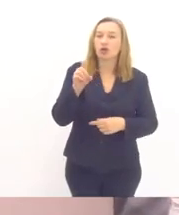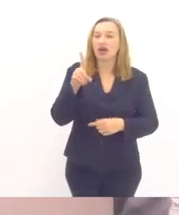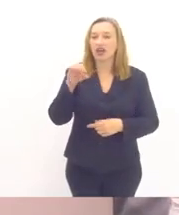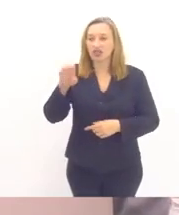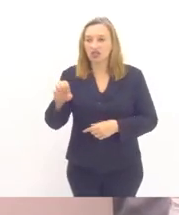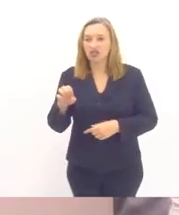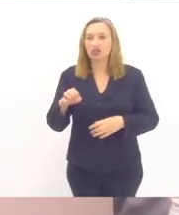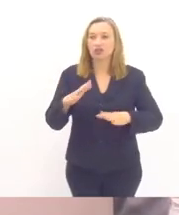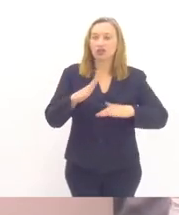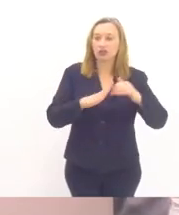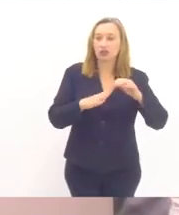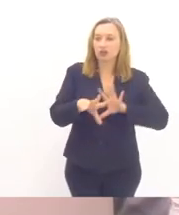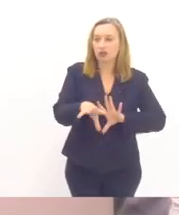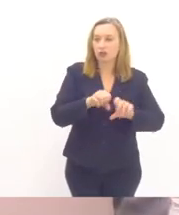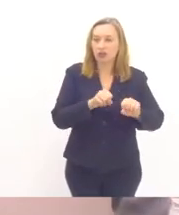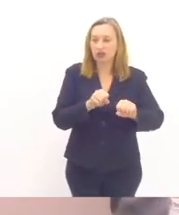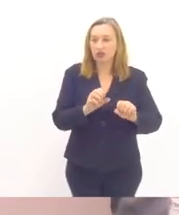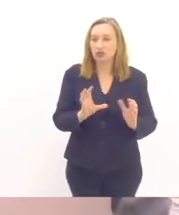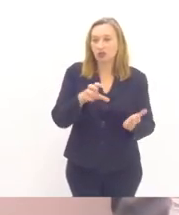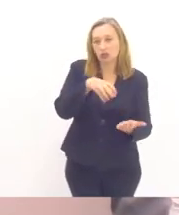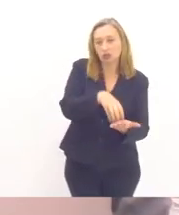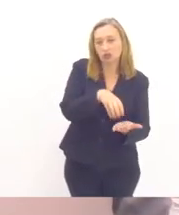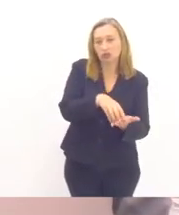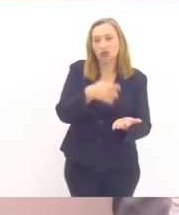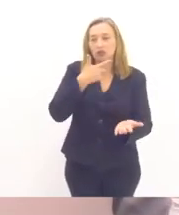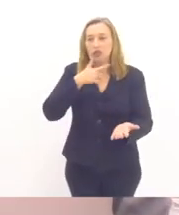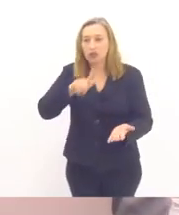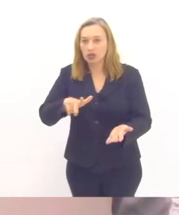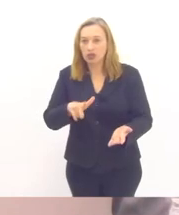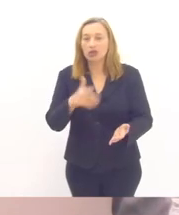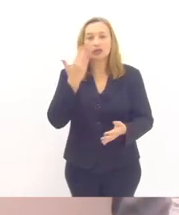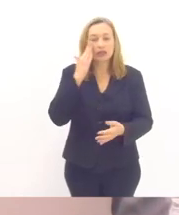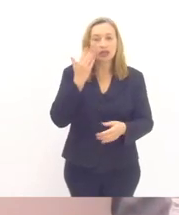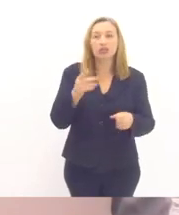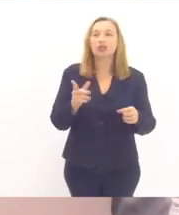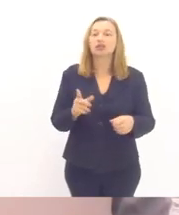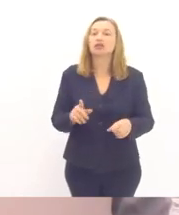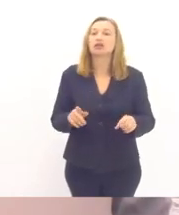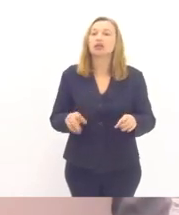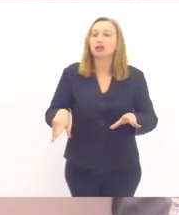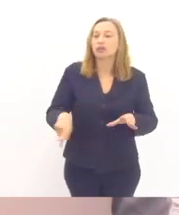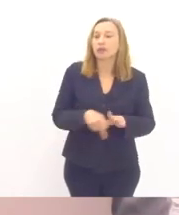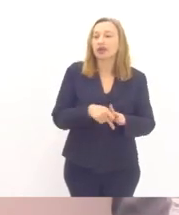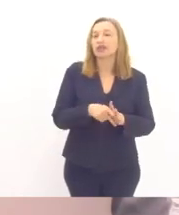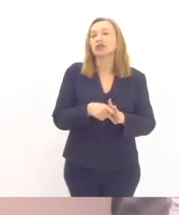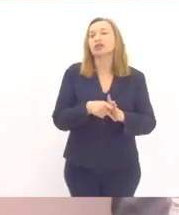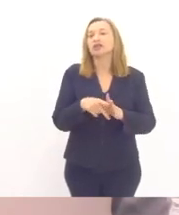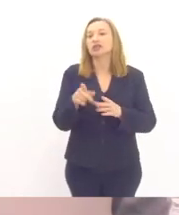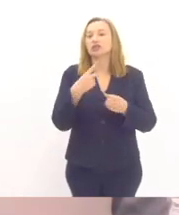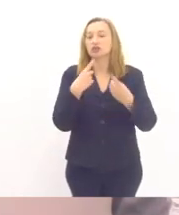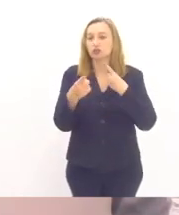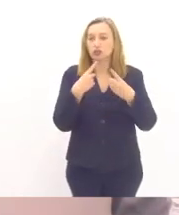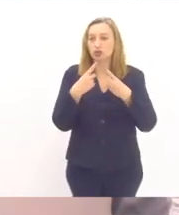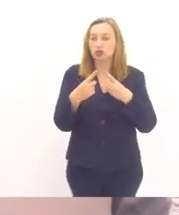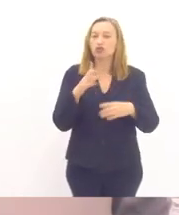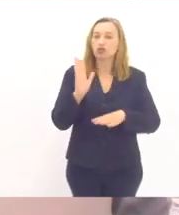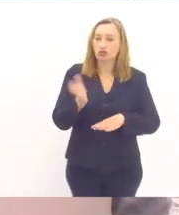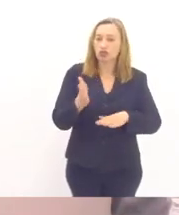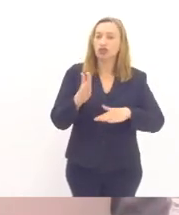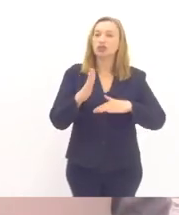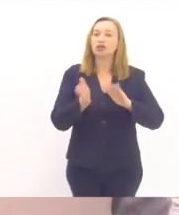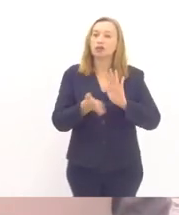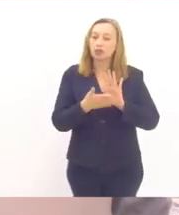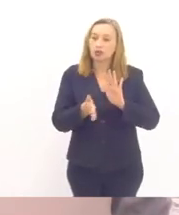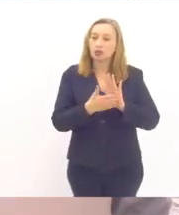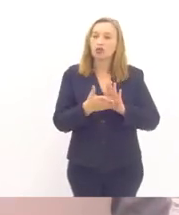da formação dos núcleos ou dos centros de língua, que a gente entende, então, que fazem parte desse debate, né, já estão lá na proposta que veio aqui